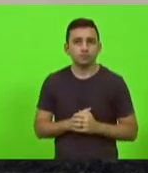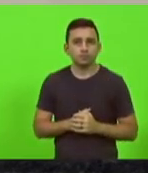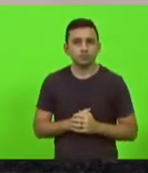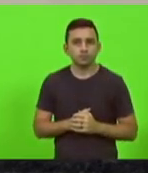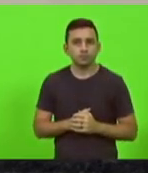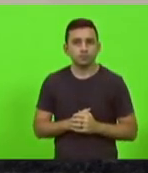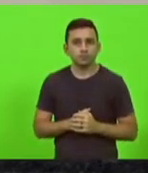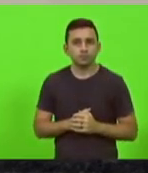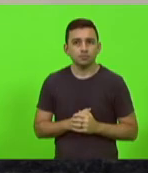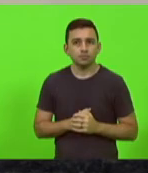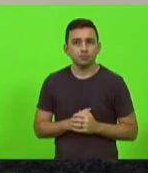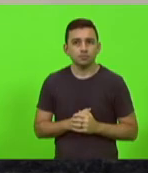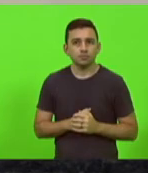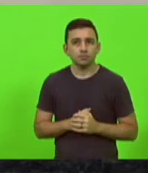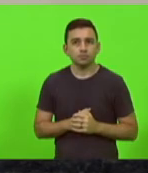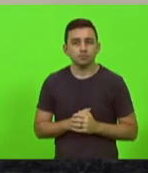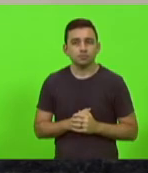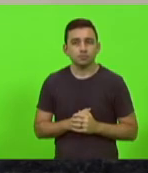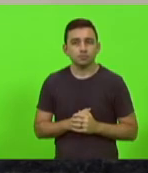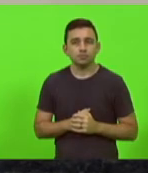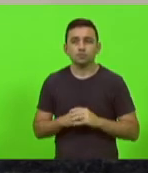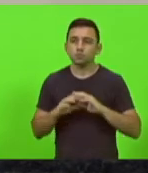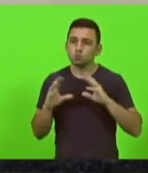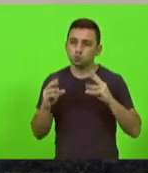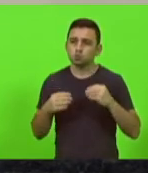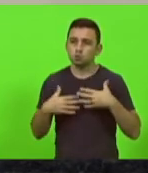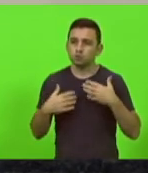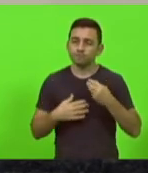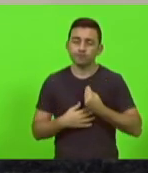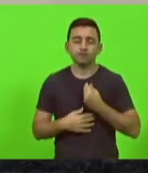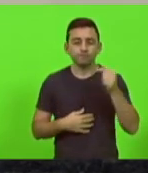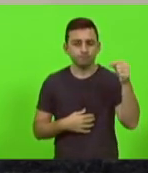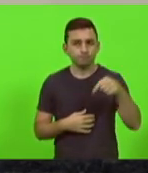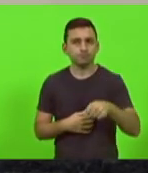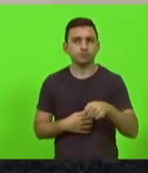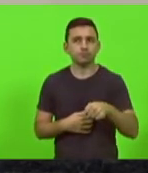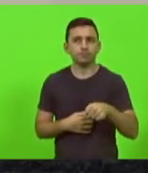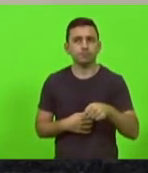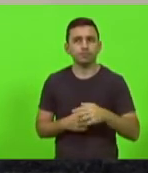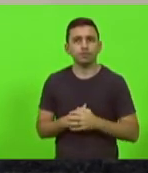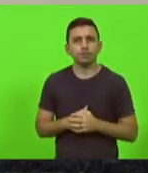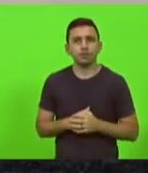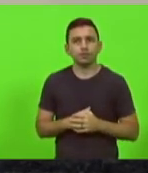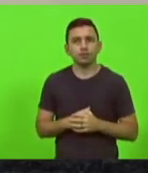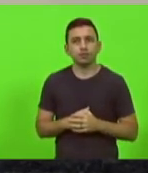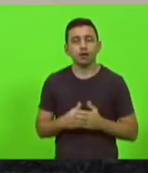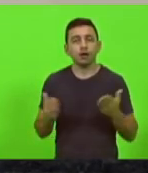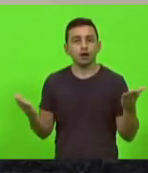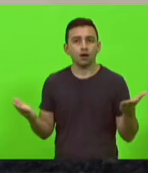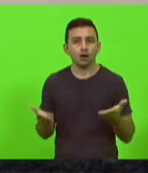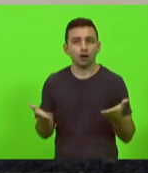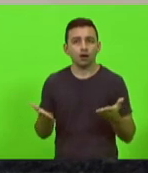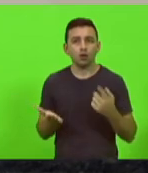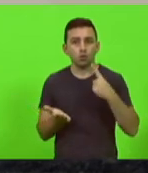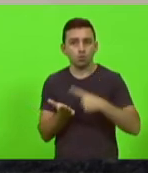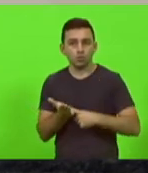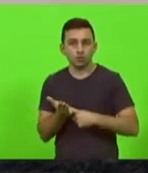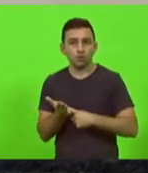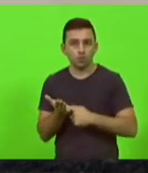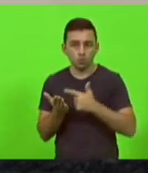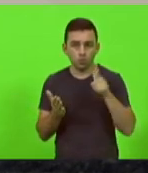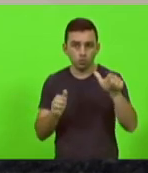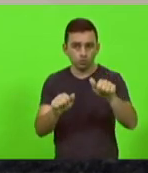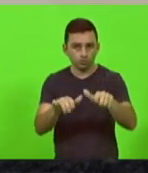com assento à mesa, e a todos que nos honraram com as suas presenças. Neste momento, convoco outra